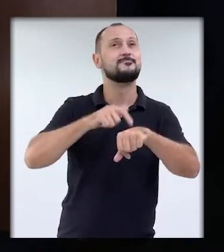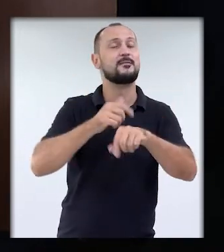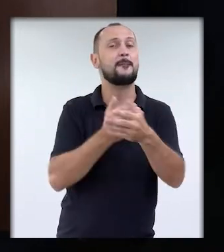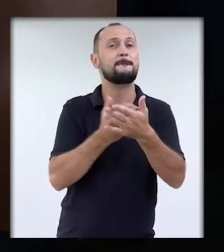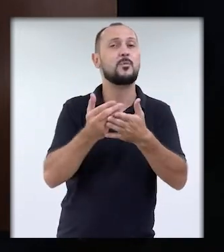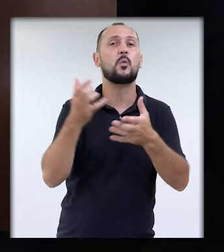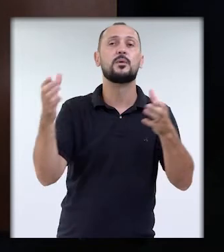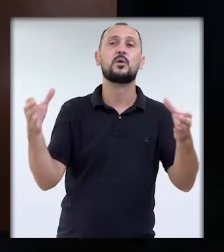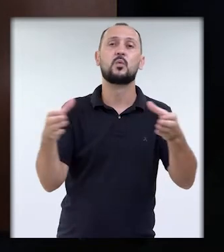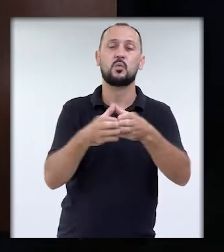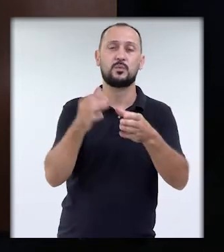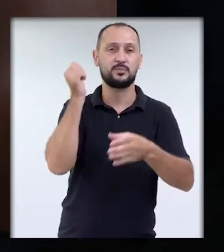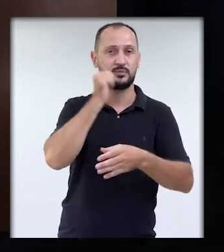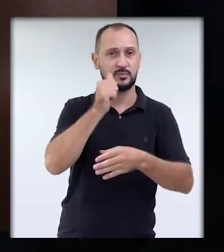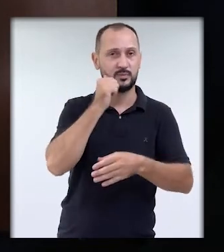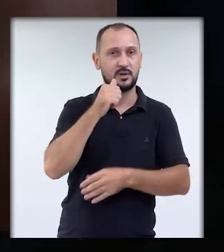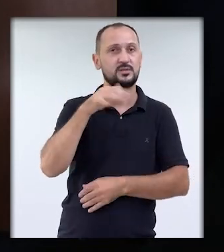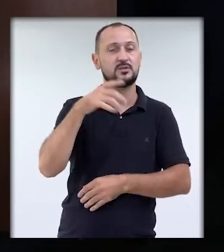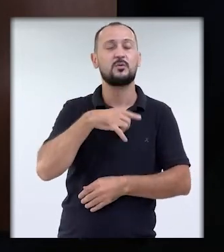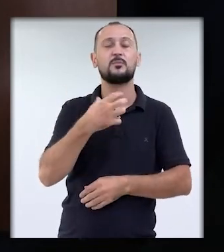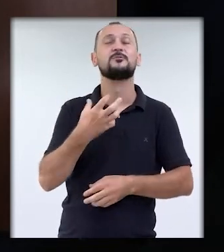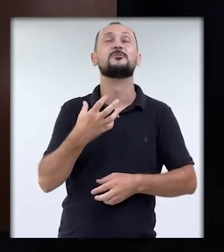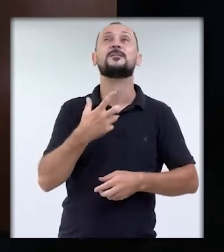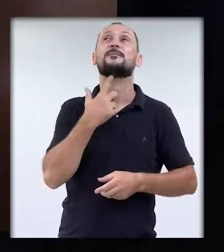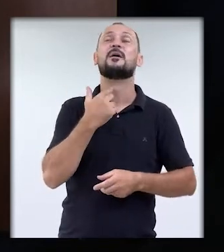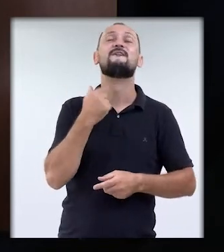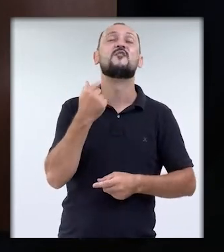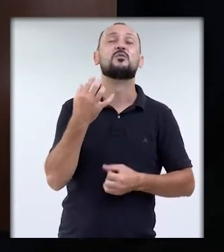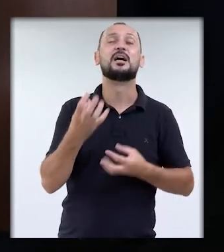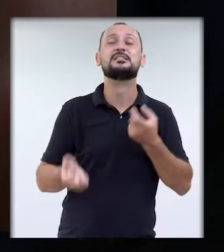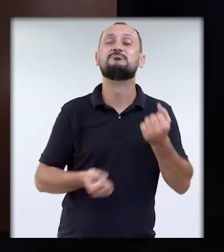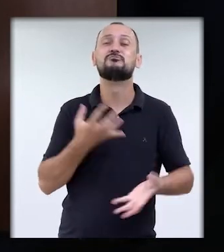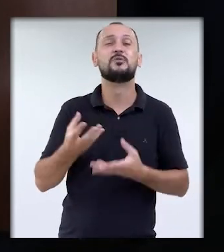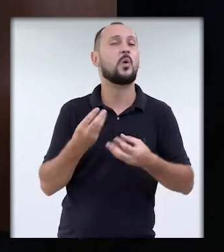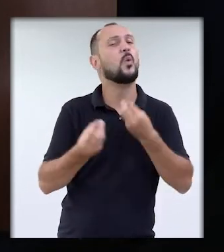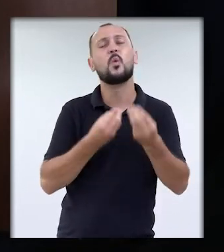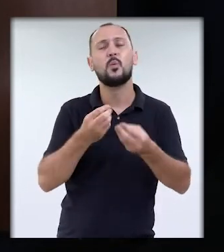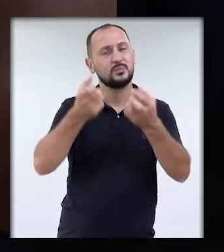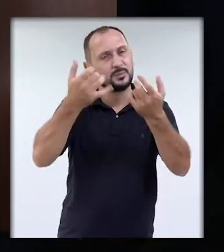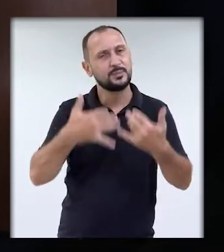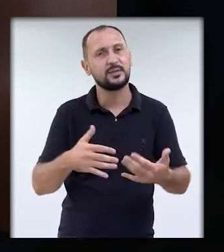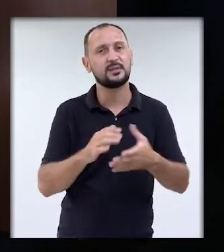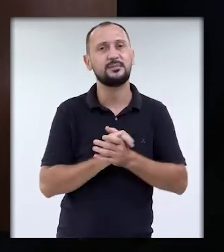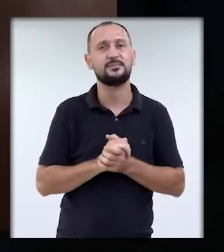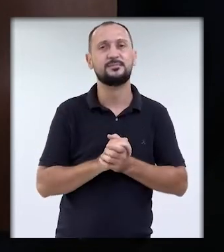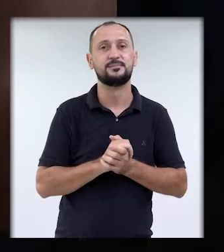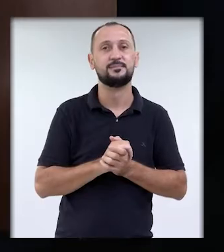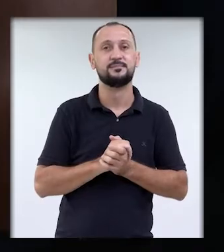essa vontade de trabalhar com um grupo de mulheres se tornou muito latente para você? Explica um pouco para a gente.